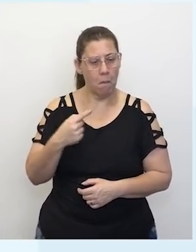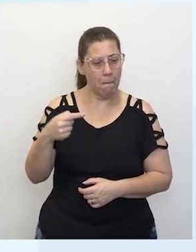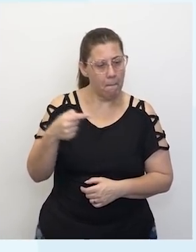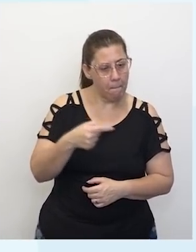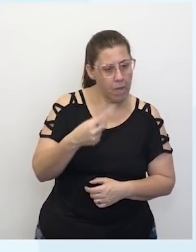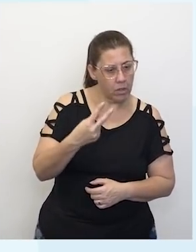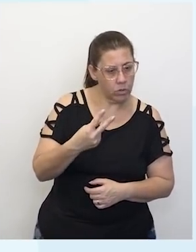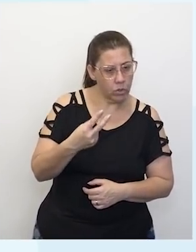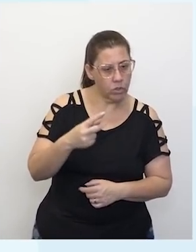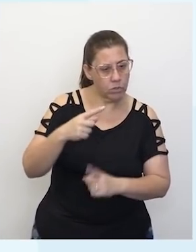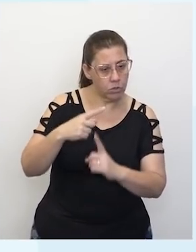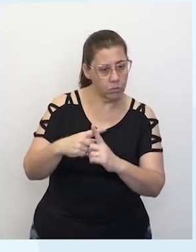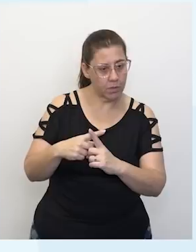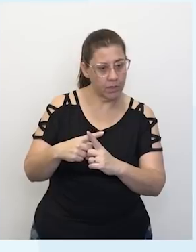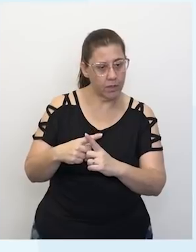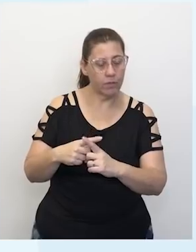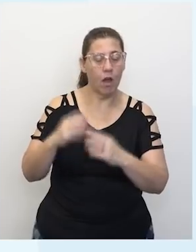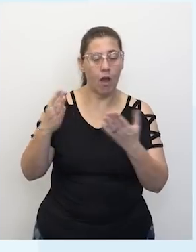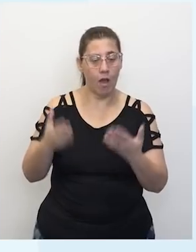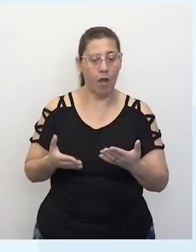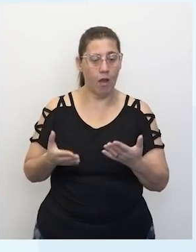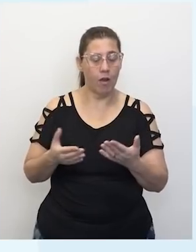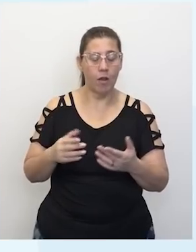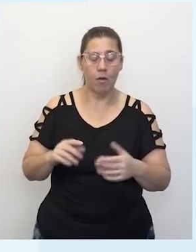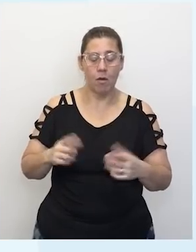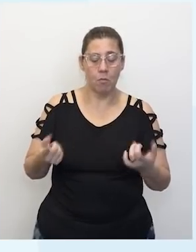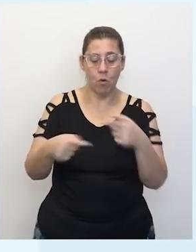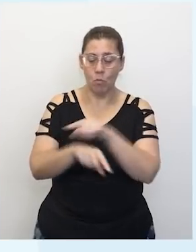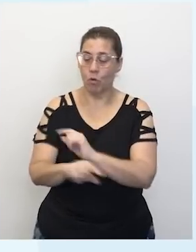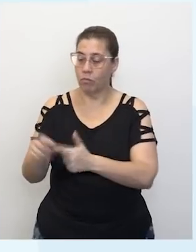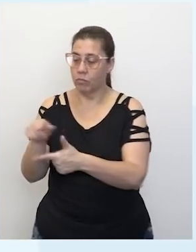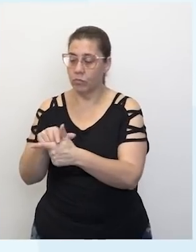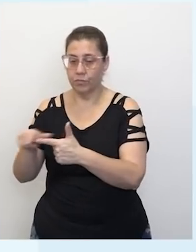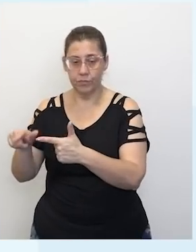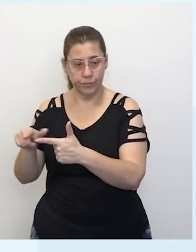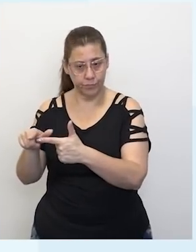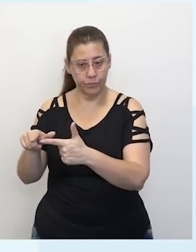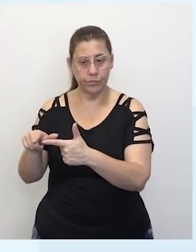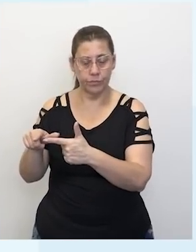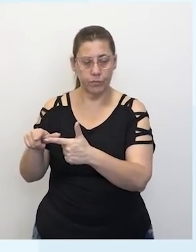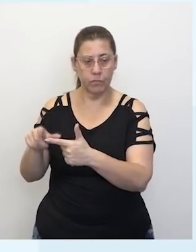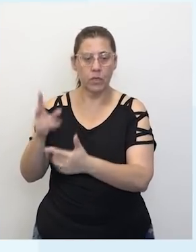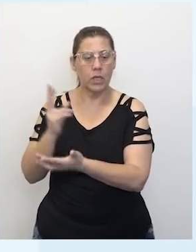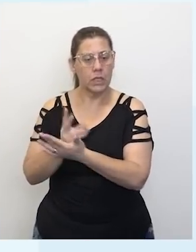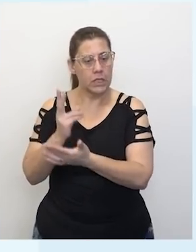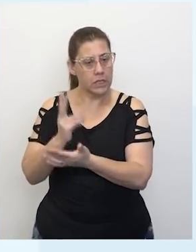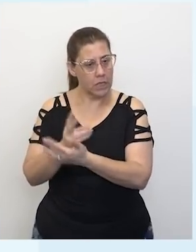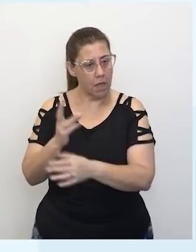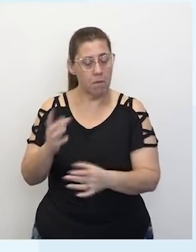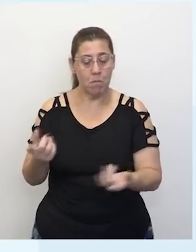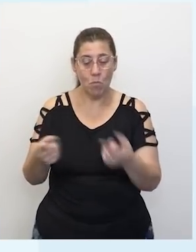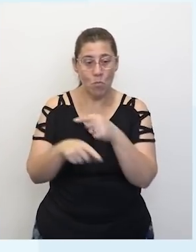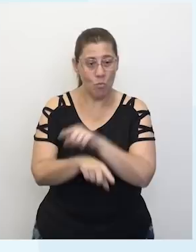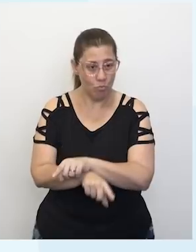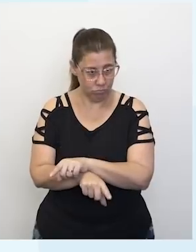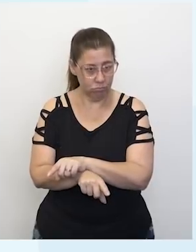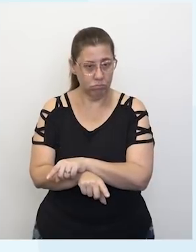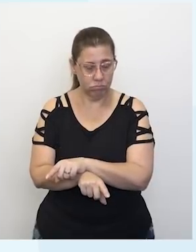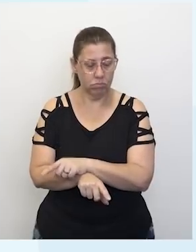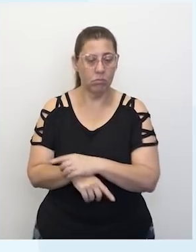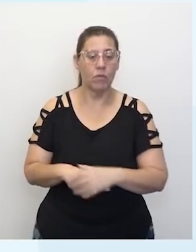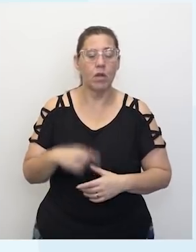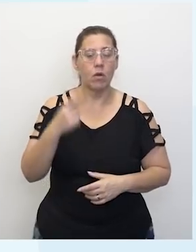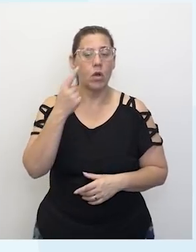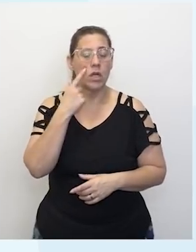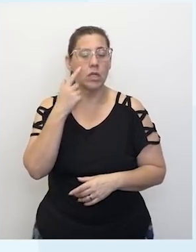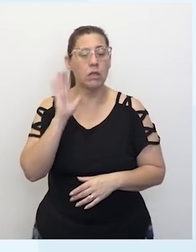está multiplicando o x, eu vou passar para o outro lado, dividindo, tá certo? Sempre com a operação inversa. Aí na divisão a gente